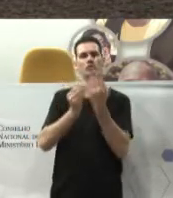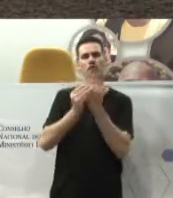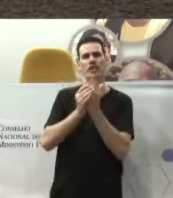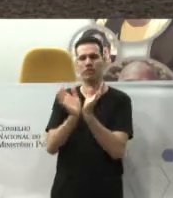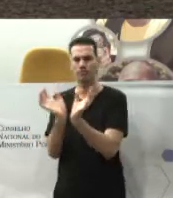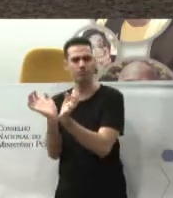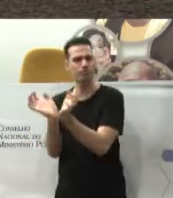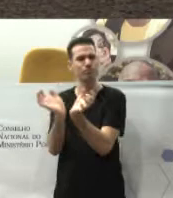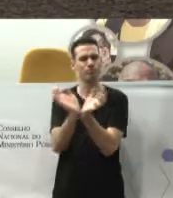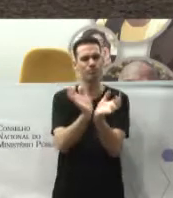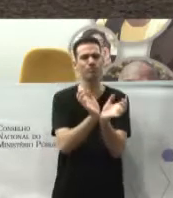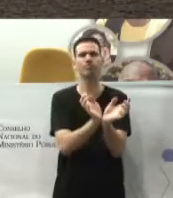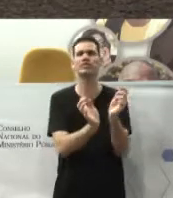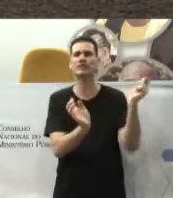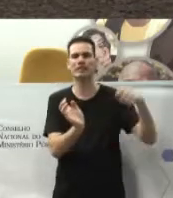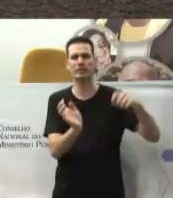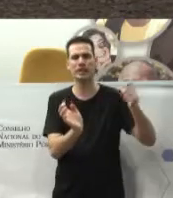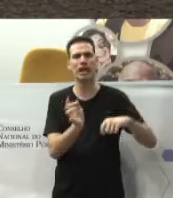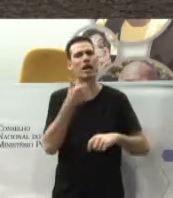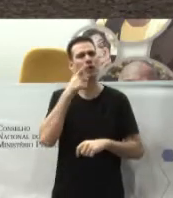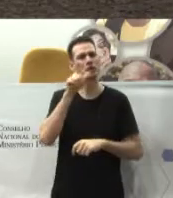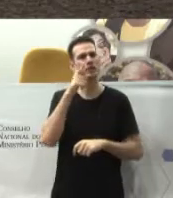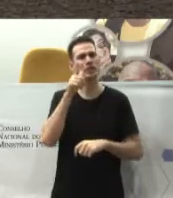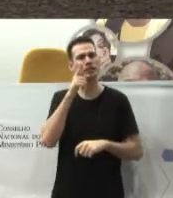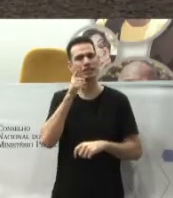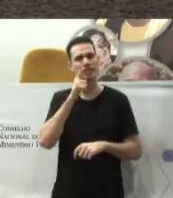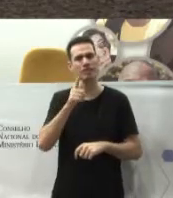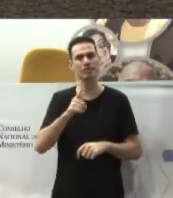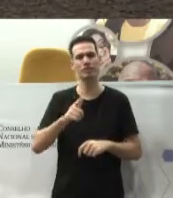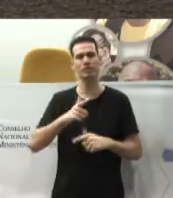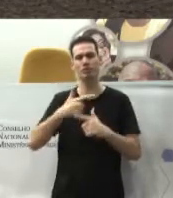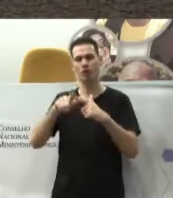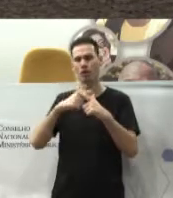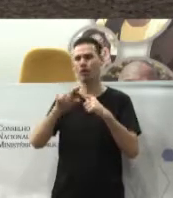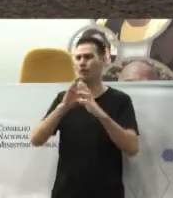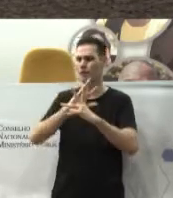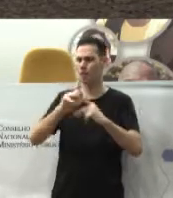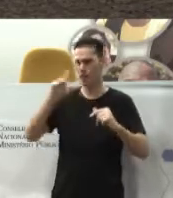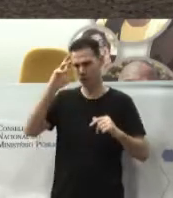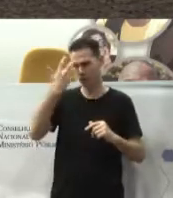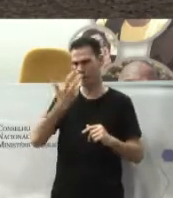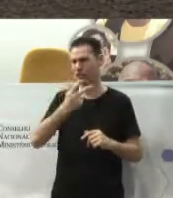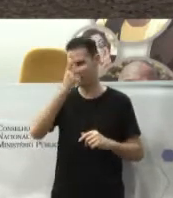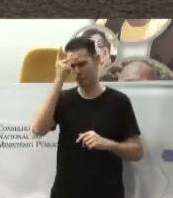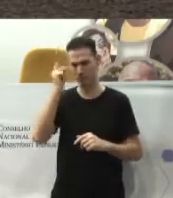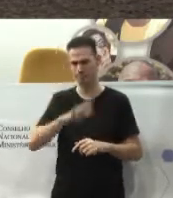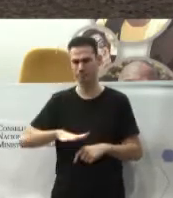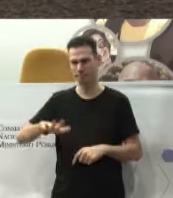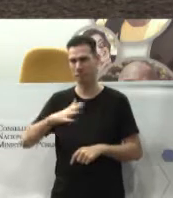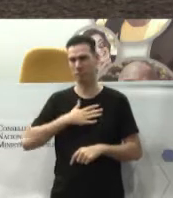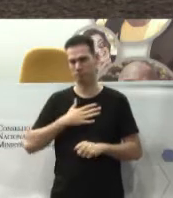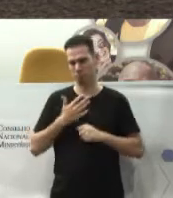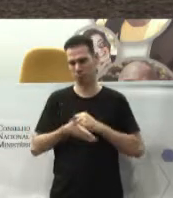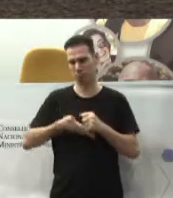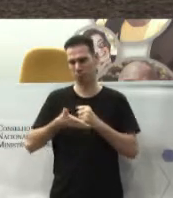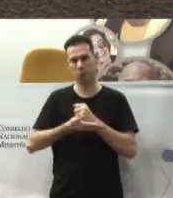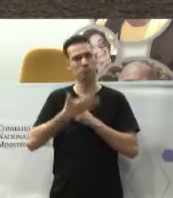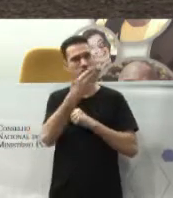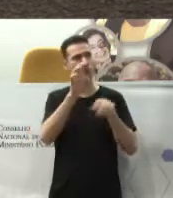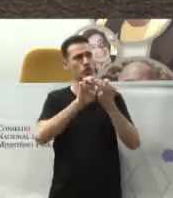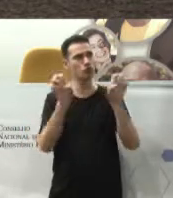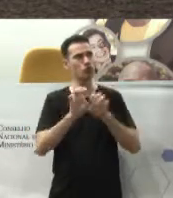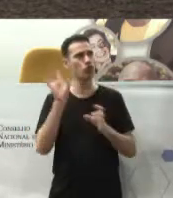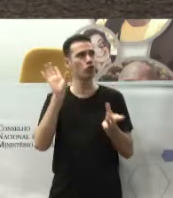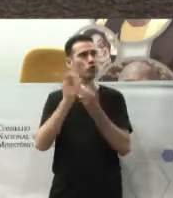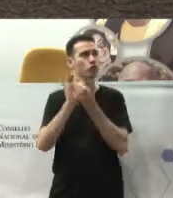consigam responder a essa necessidade. Então, basicamente, essa é a minha estrutura conceitual. Vou